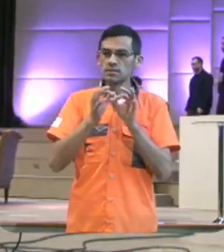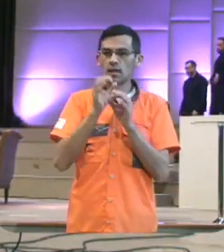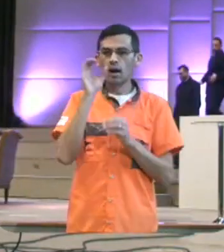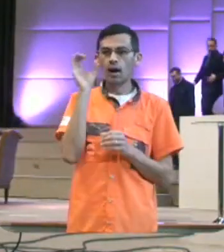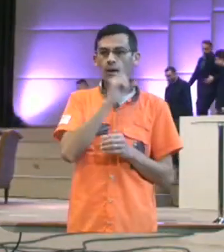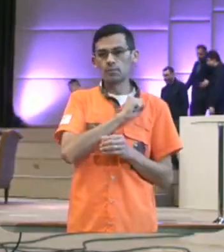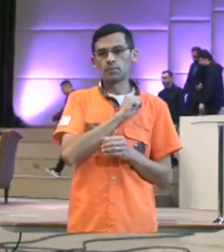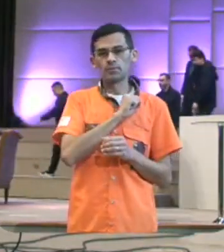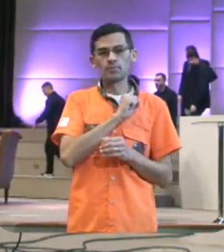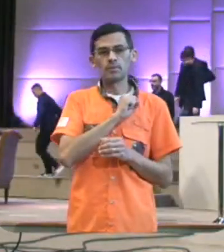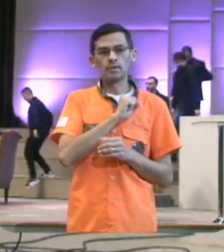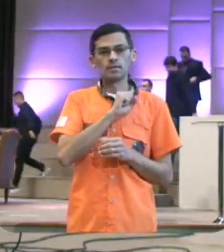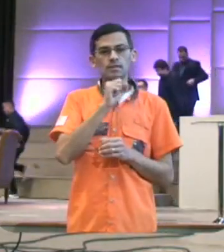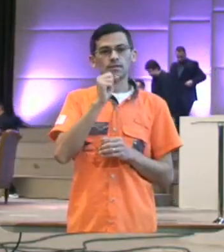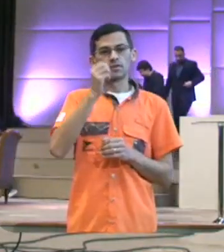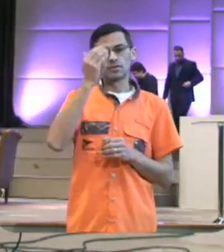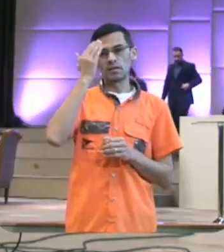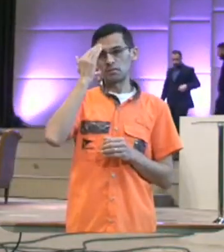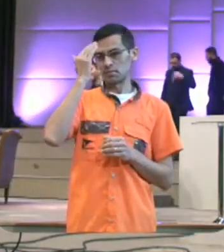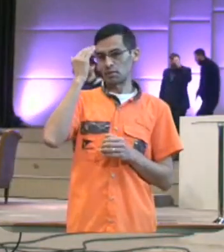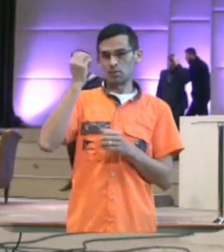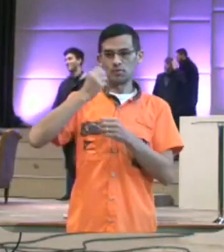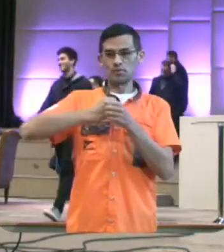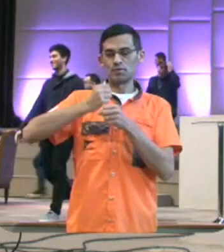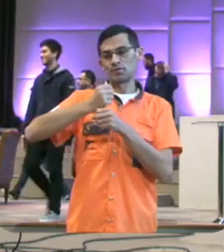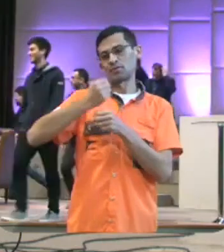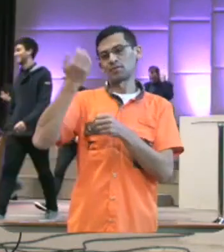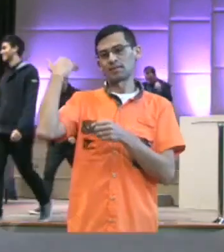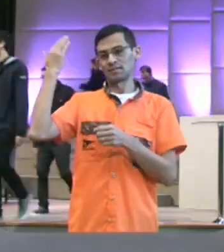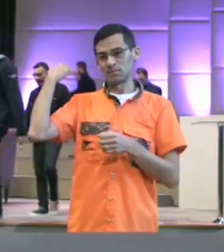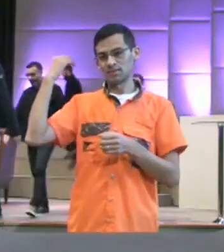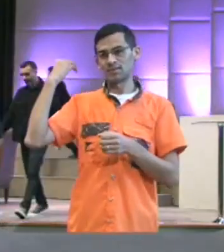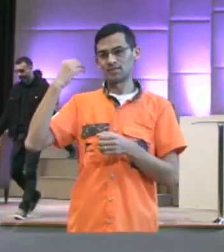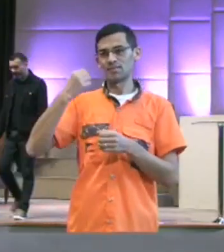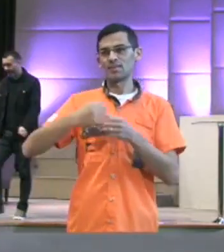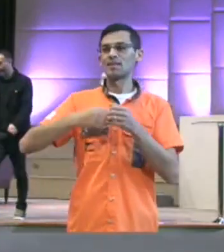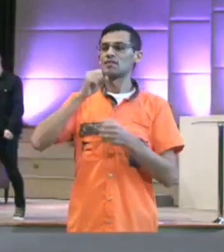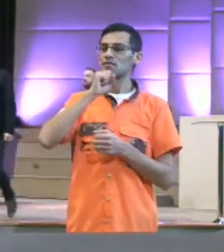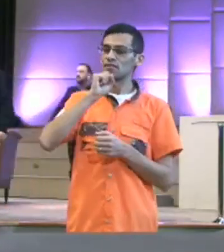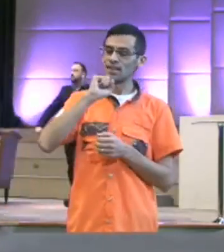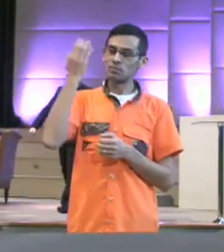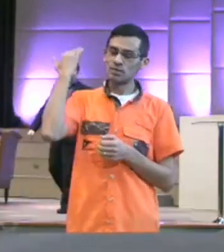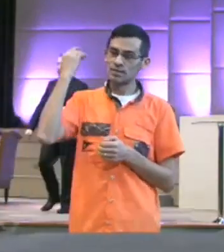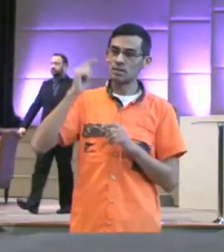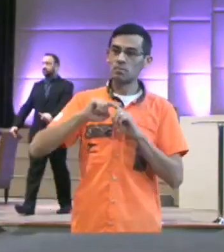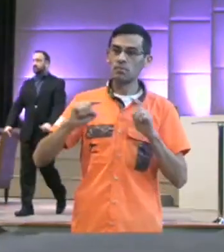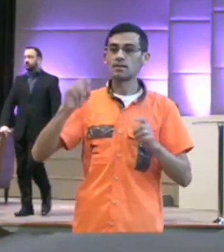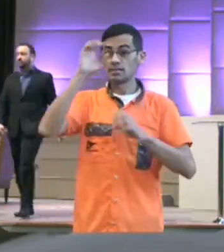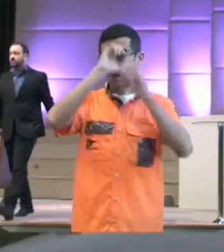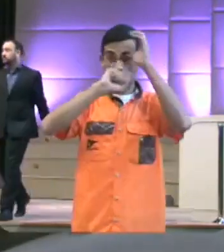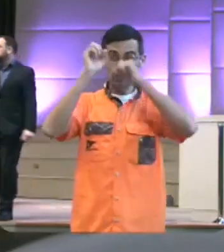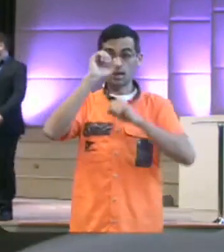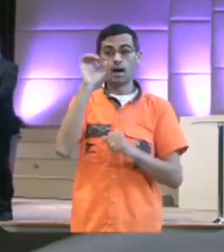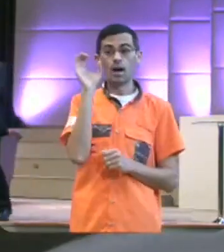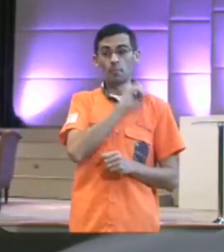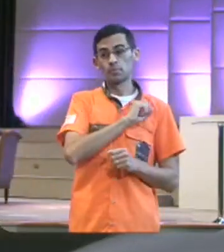acho que você, se você for do tempo do meu pai, vai lembrar dessa canção, né? Se não for, vai aprender muito rápido, porque